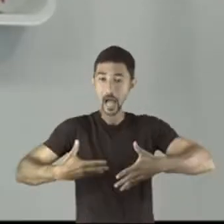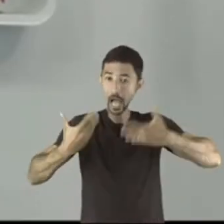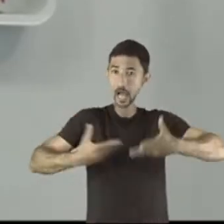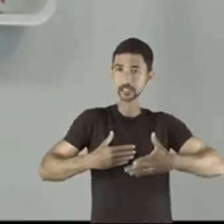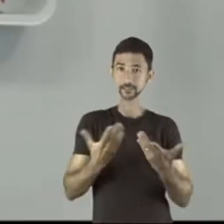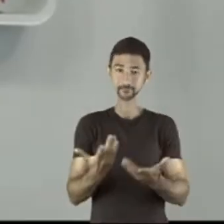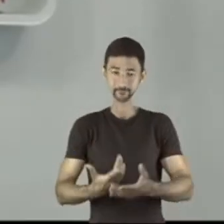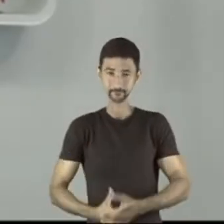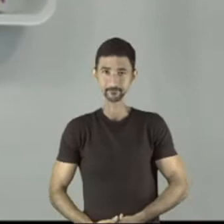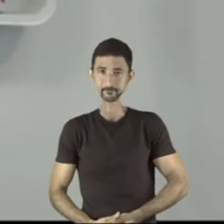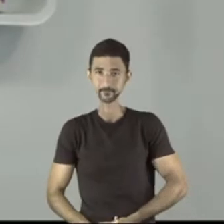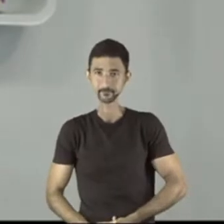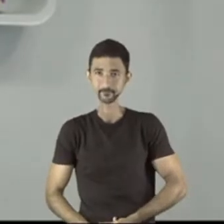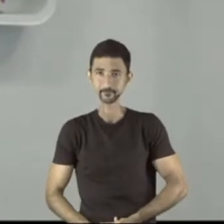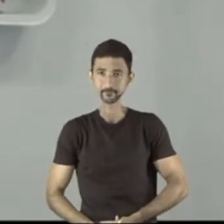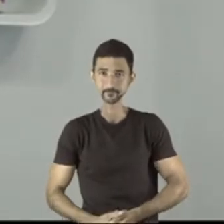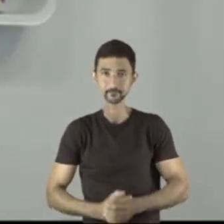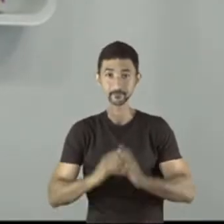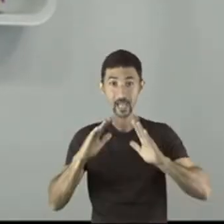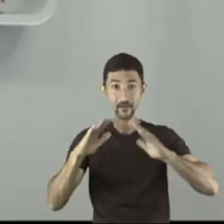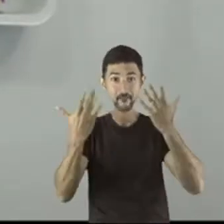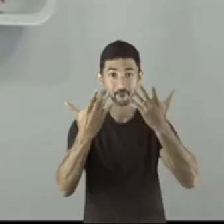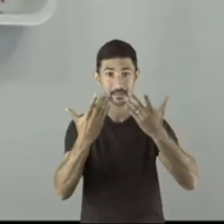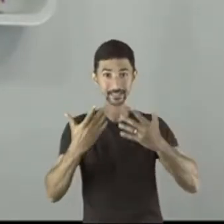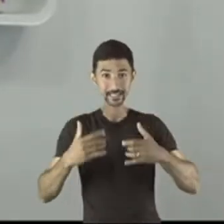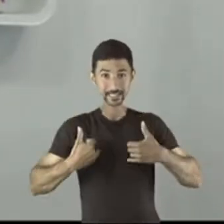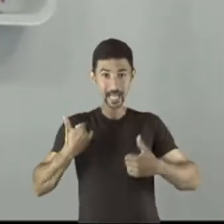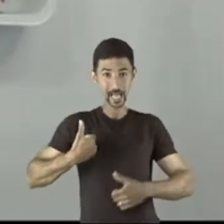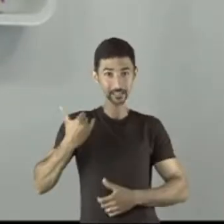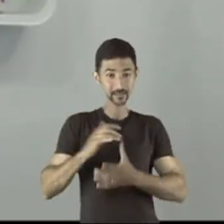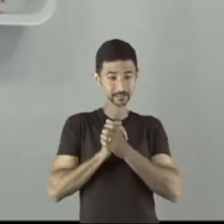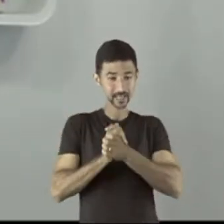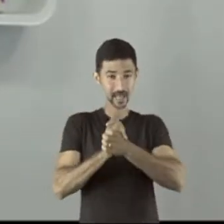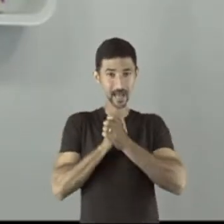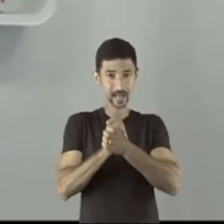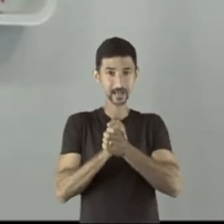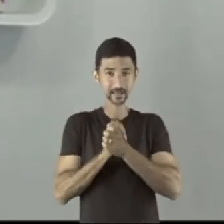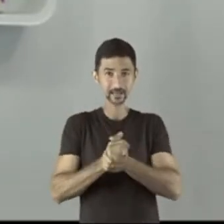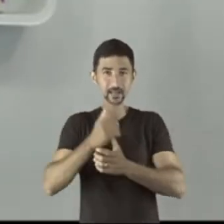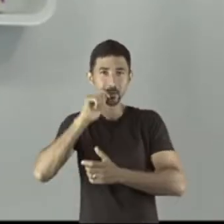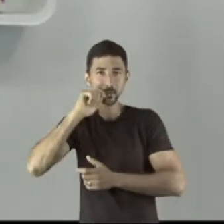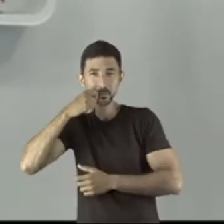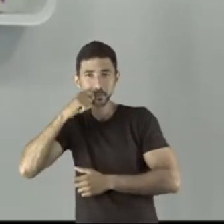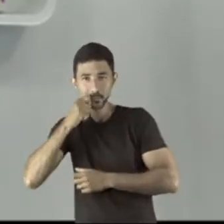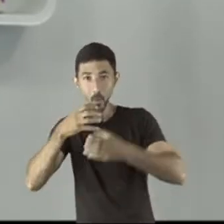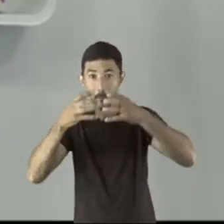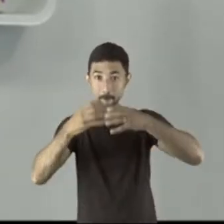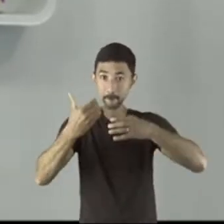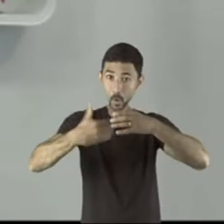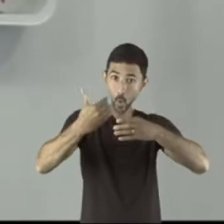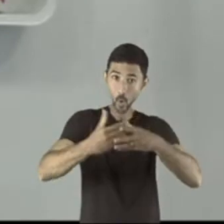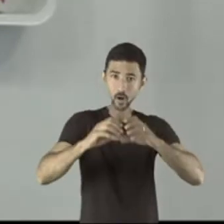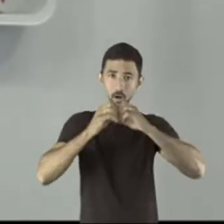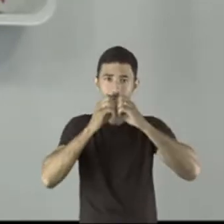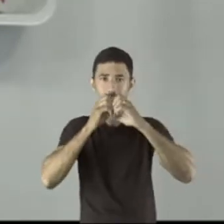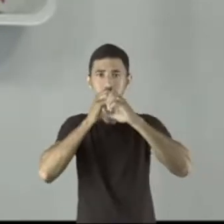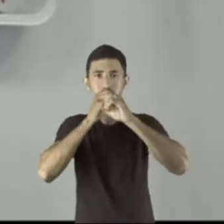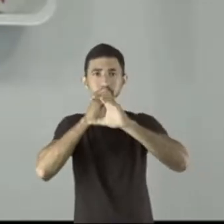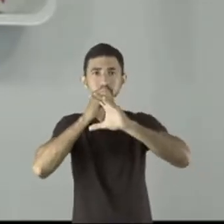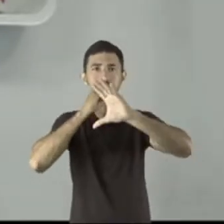não faz mal a ninguém. Festejar o aniversário com bala, bolo e